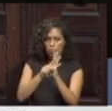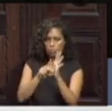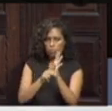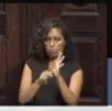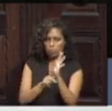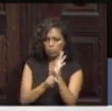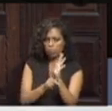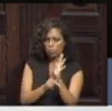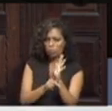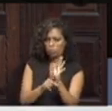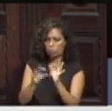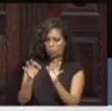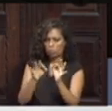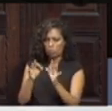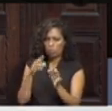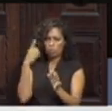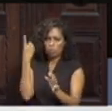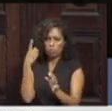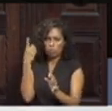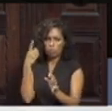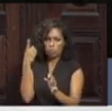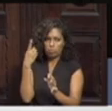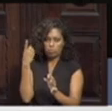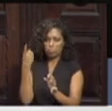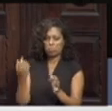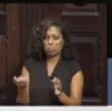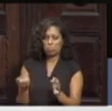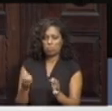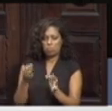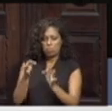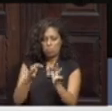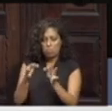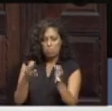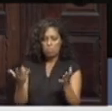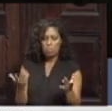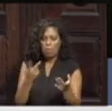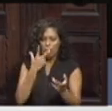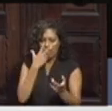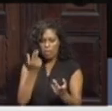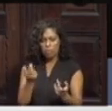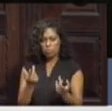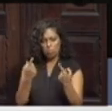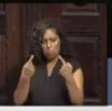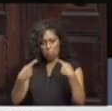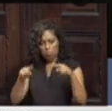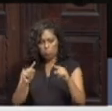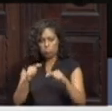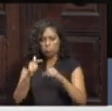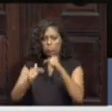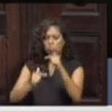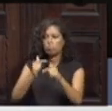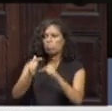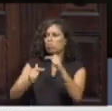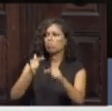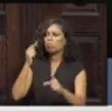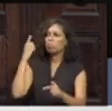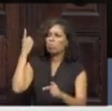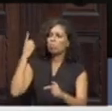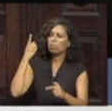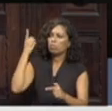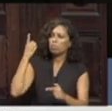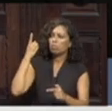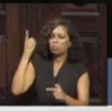deputado que apresenta. Então isso acaba sendo uma censura à nossa atividade e eu